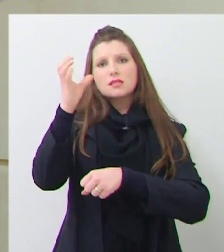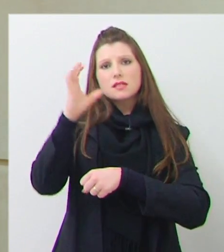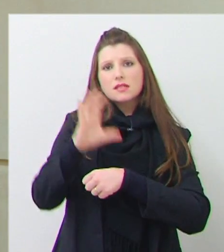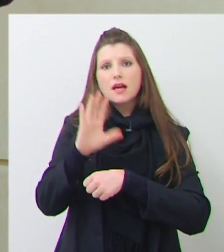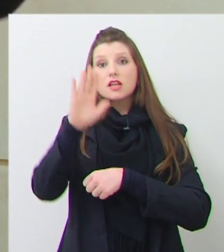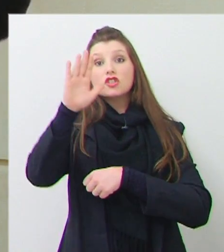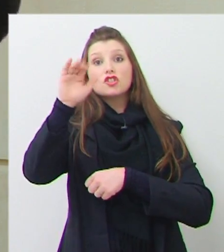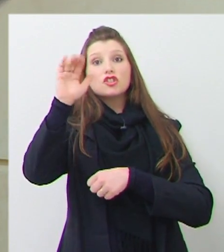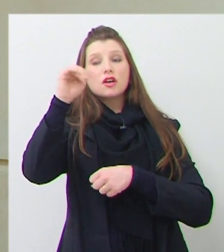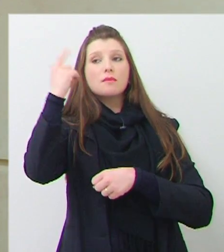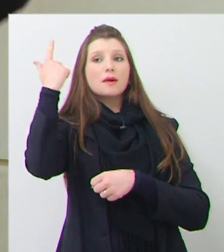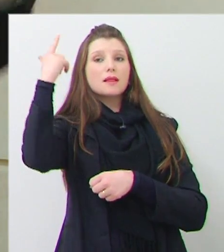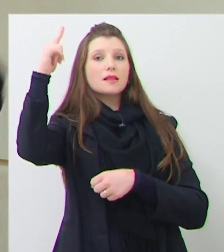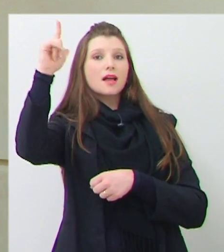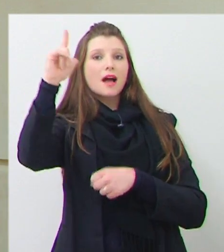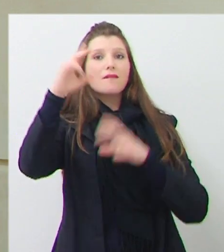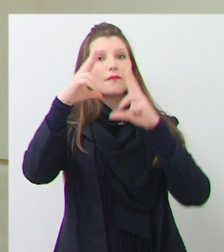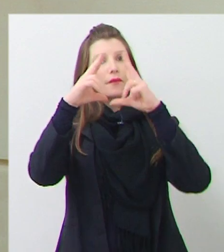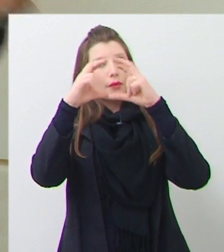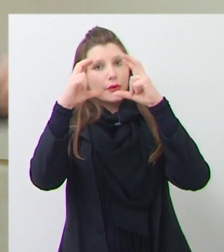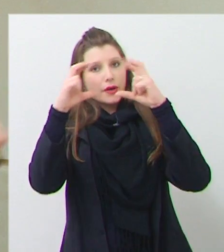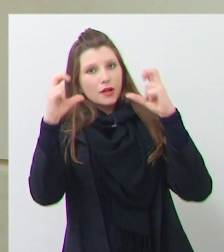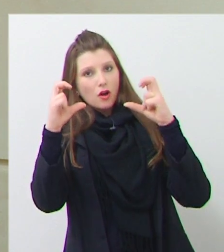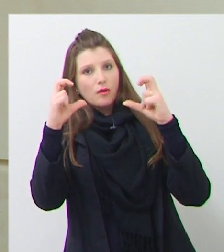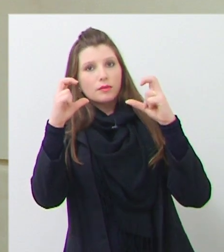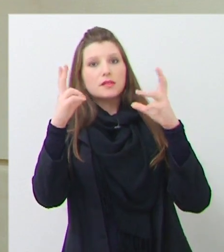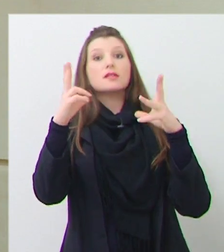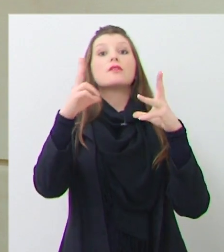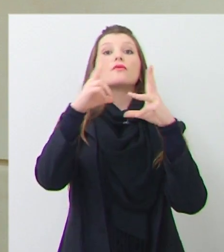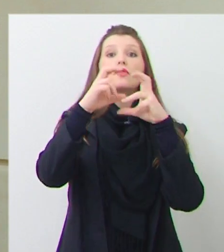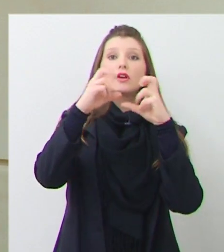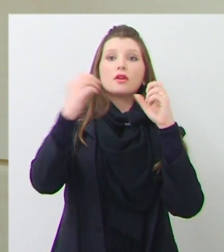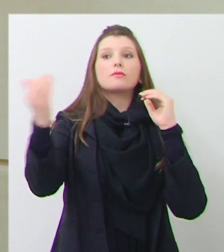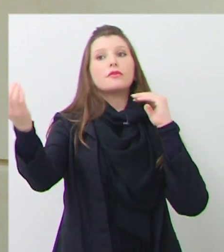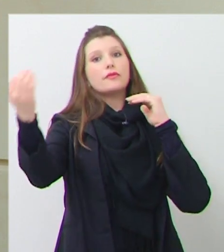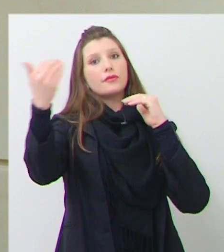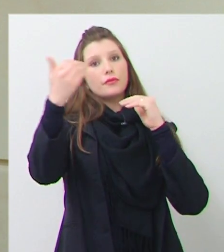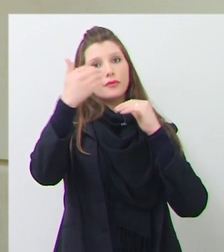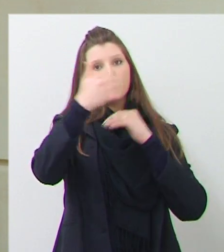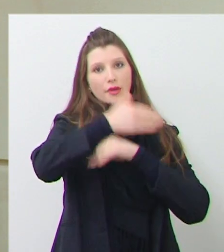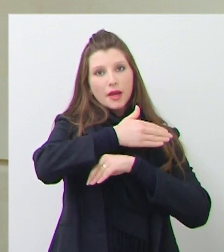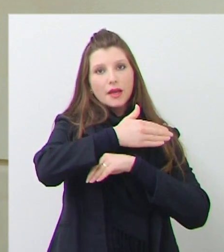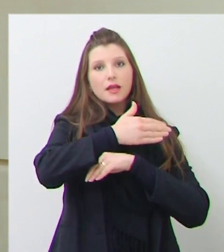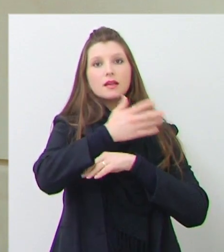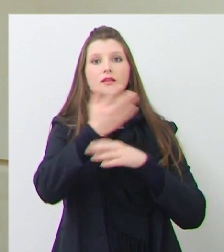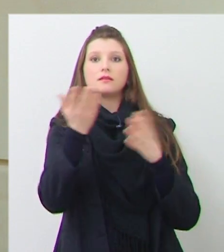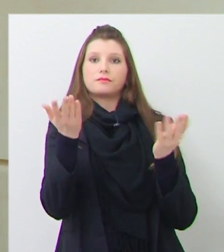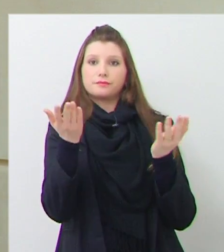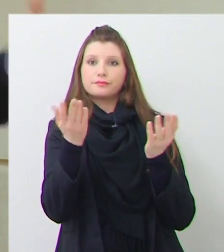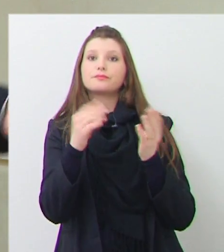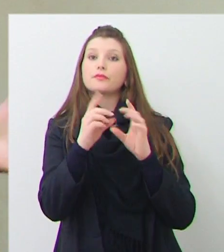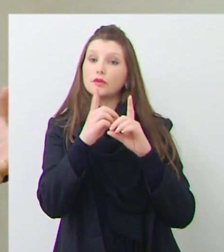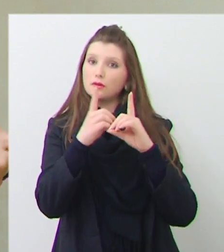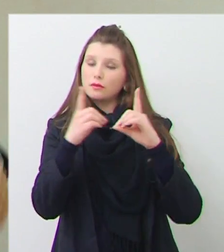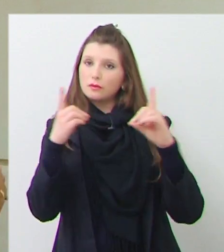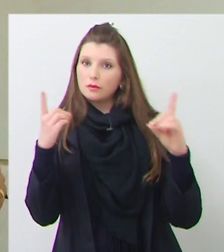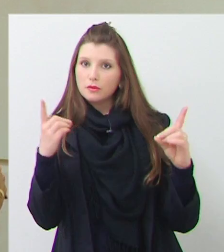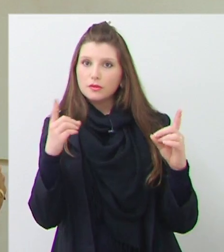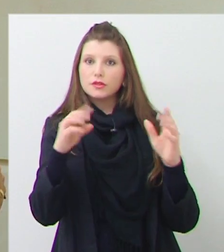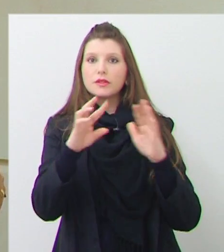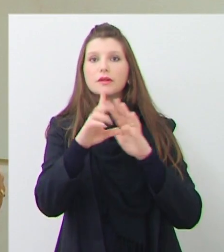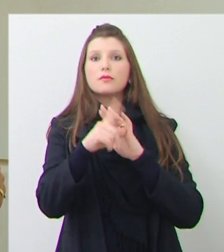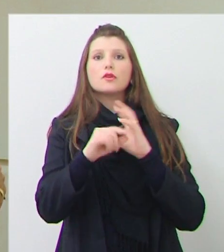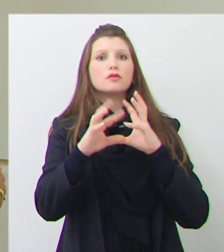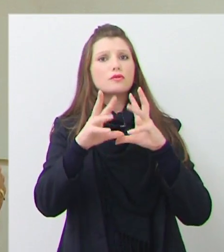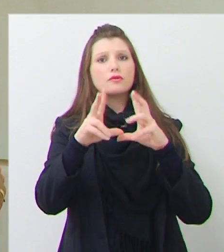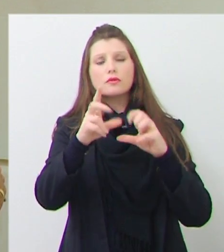para Florianópolis. Florianópolis vai deslocar uma ambulância para que seja feito aquele atendimento, fora todas aquelas pessoas